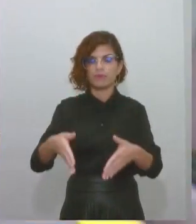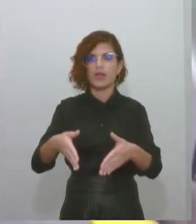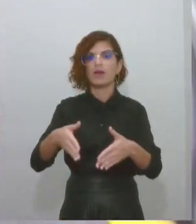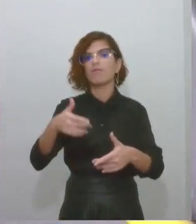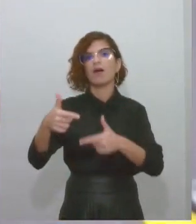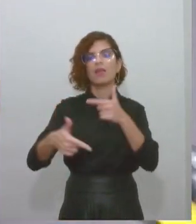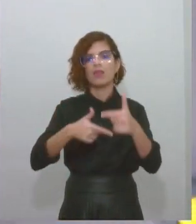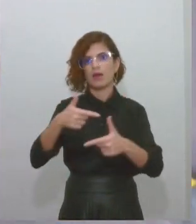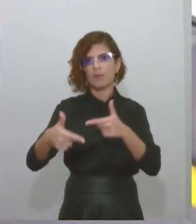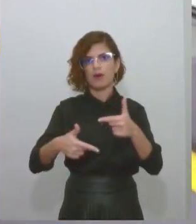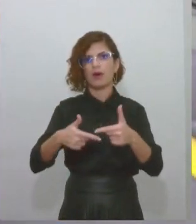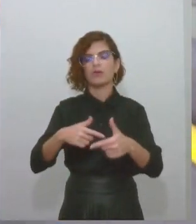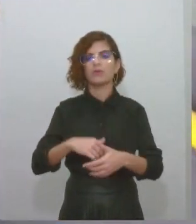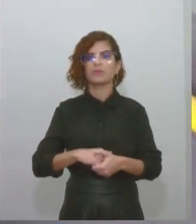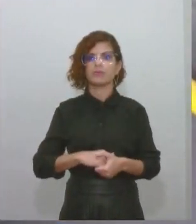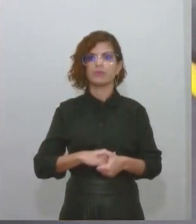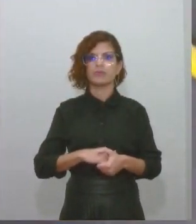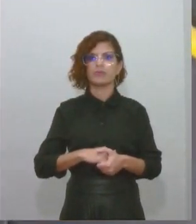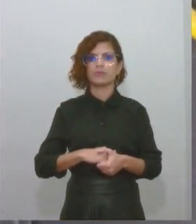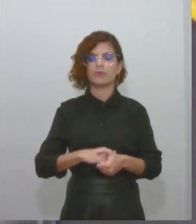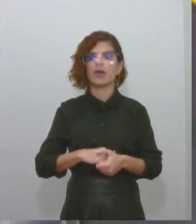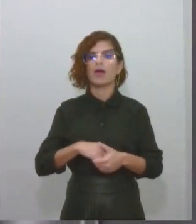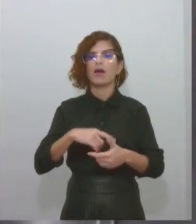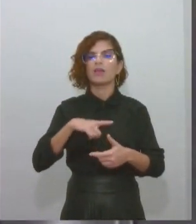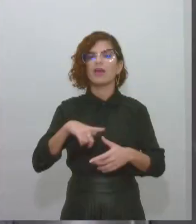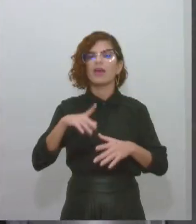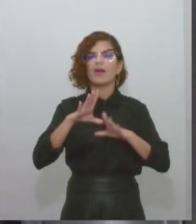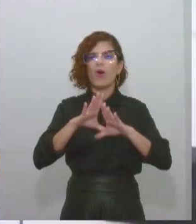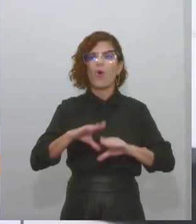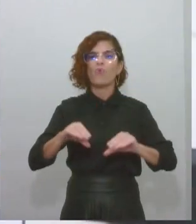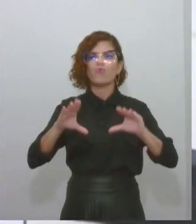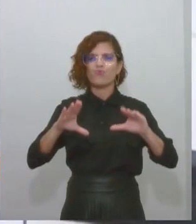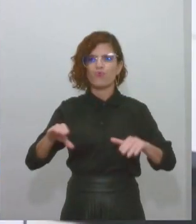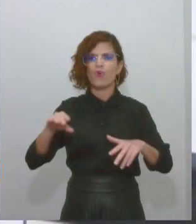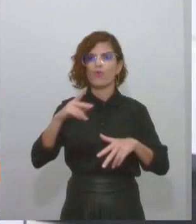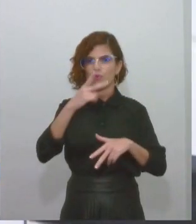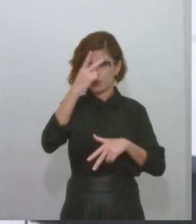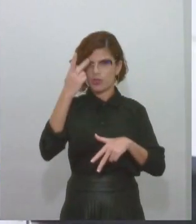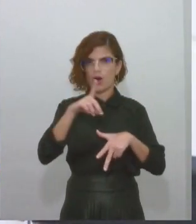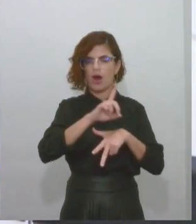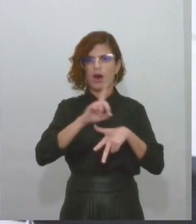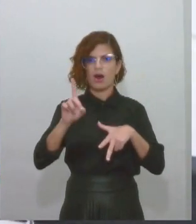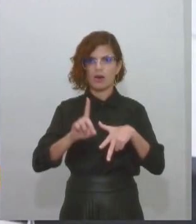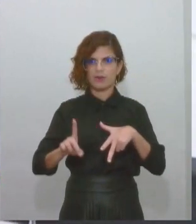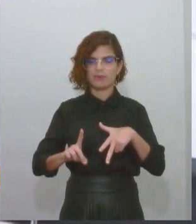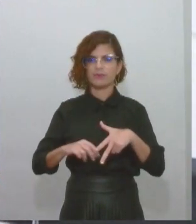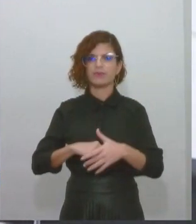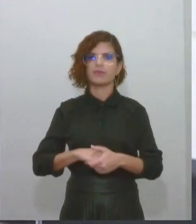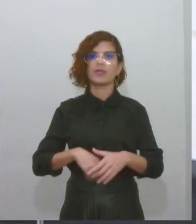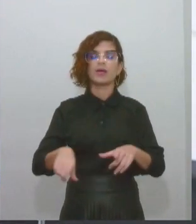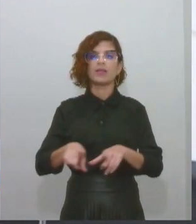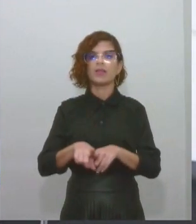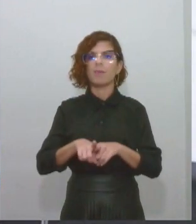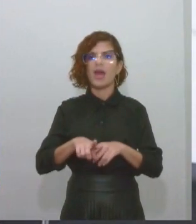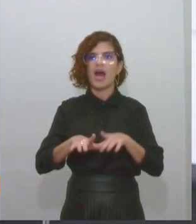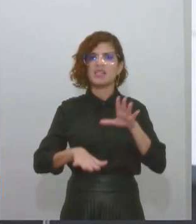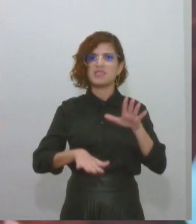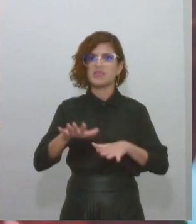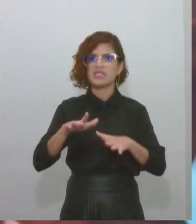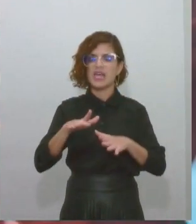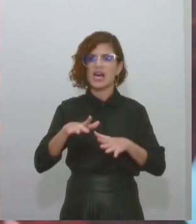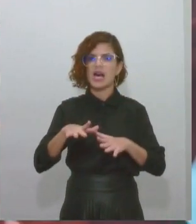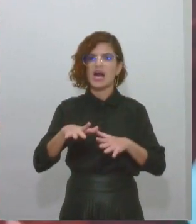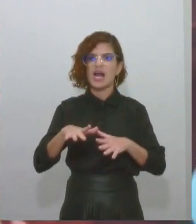dar ainda mais conforto, né, às pessoas com deficiência e pessoas que tenham dificuldade de mobilidade. Vamos estar prestando